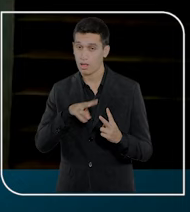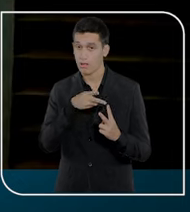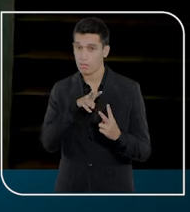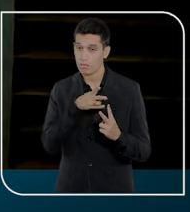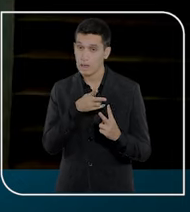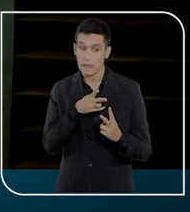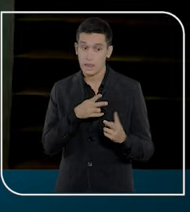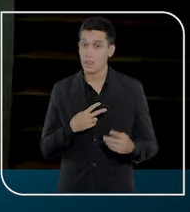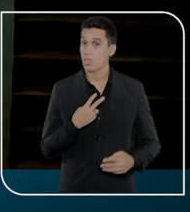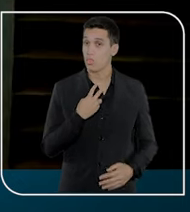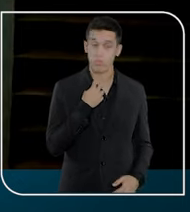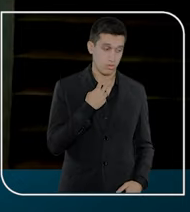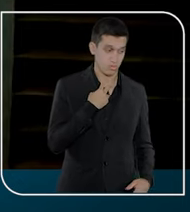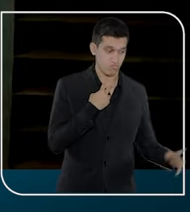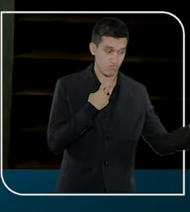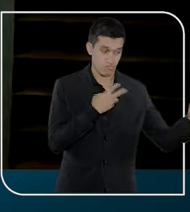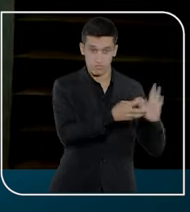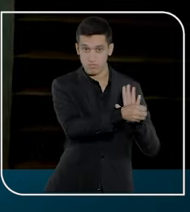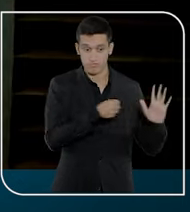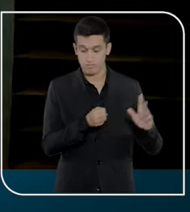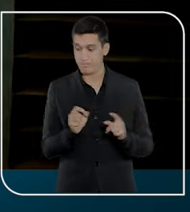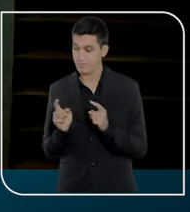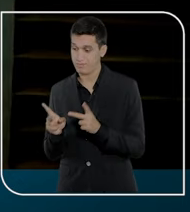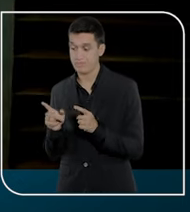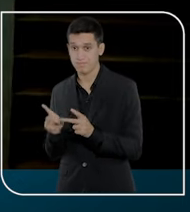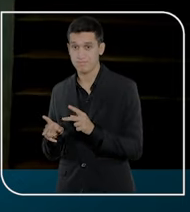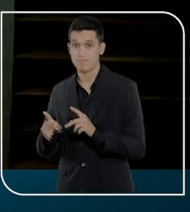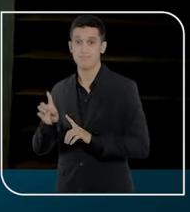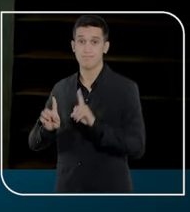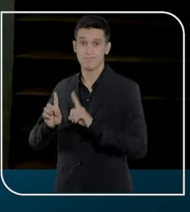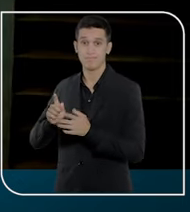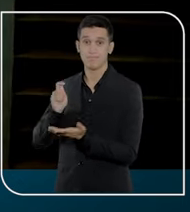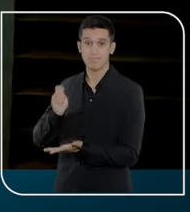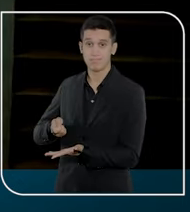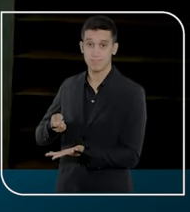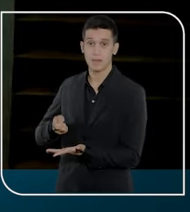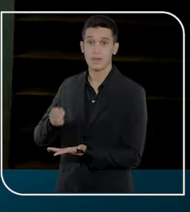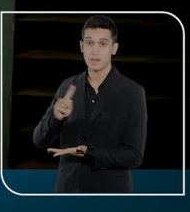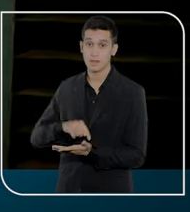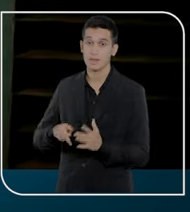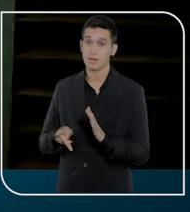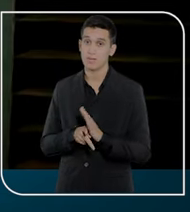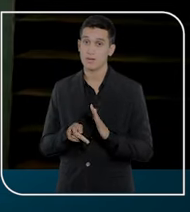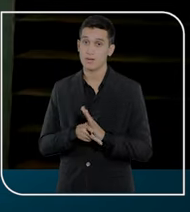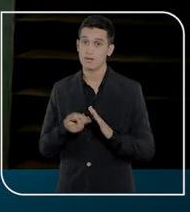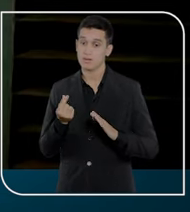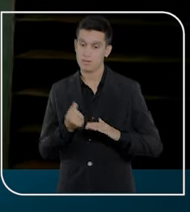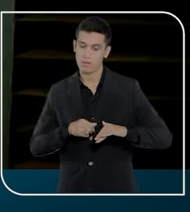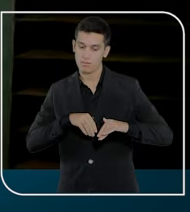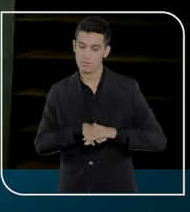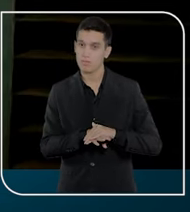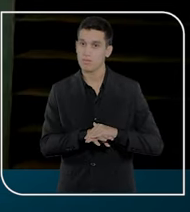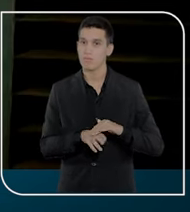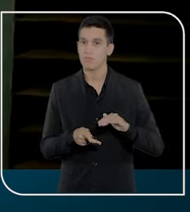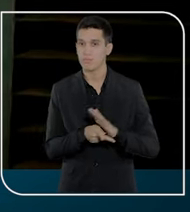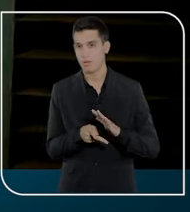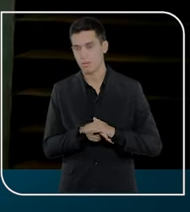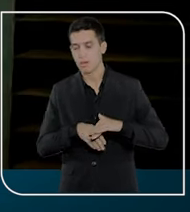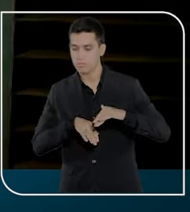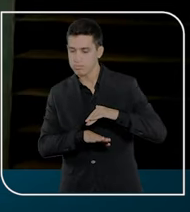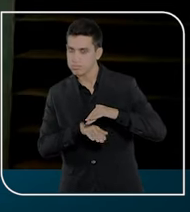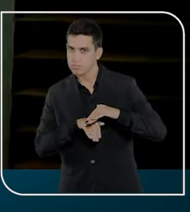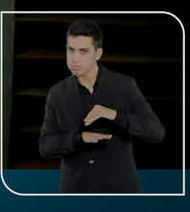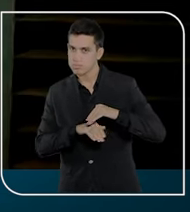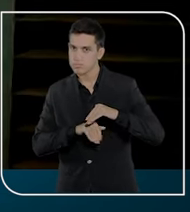impenhorabilidade, que é a impenhorabilidade dos depósitos em conta poupança, né? Essa é expressa no código,